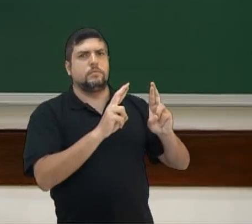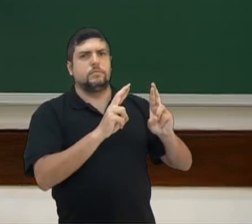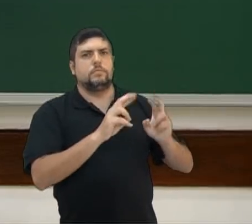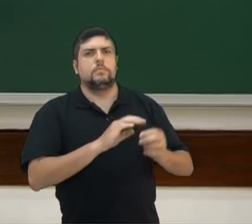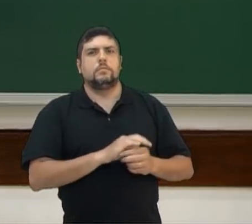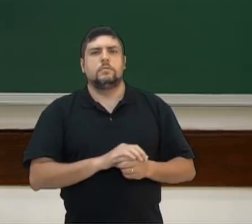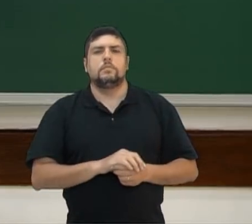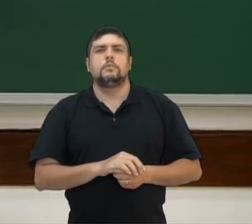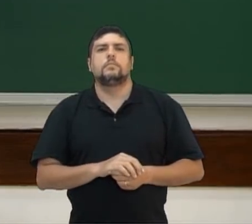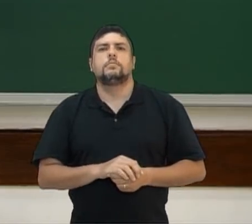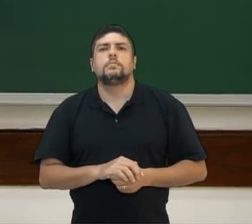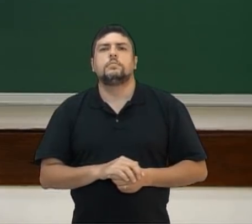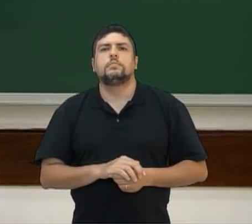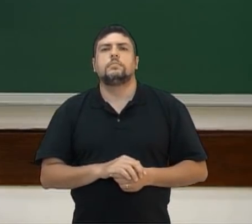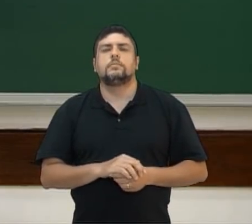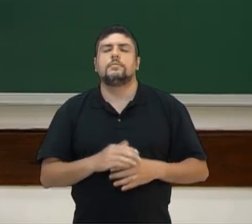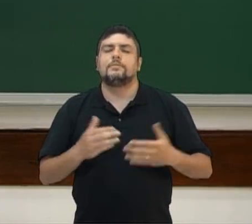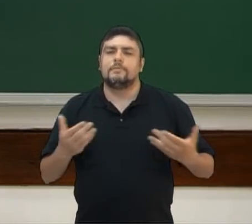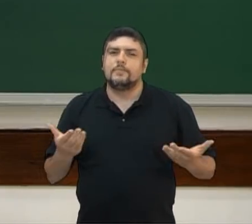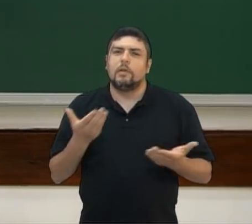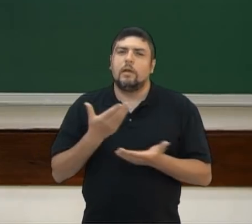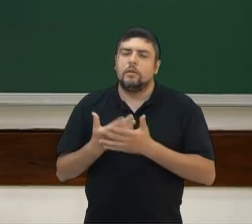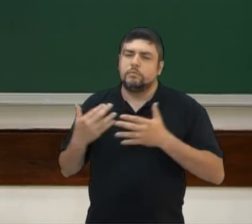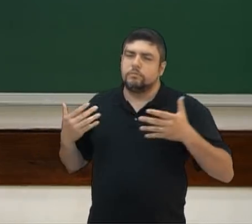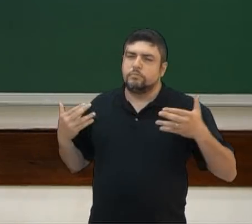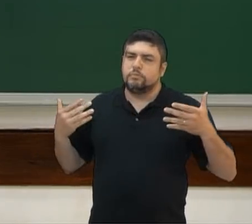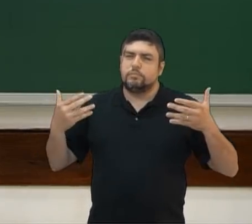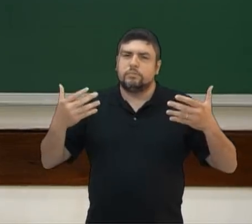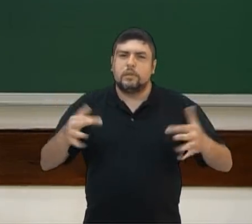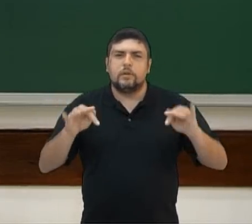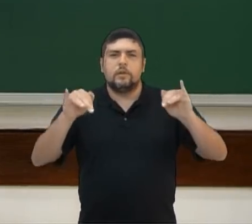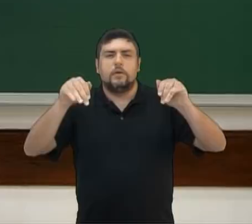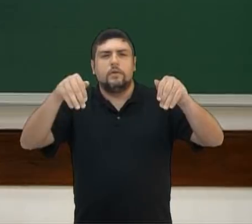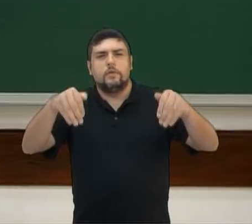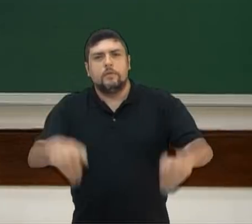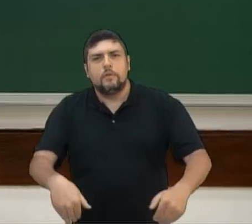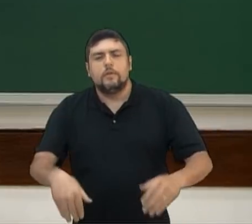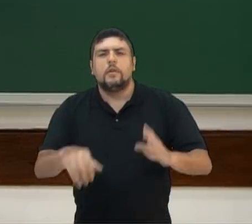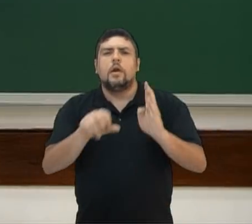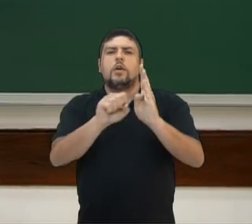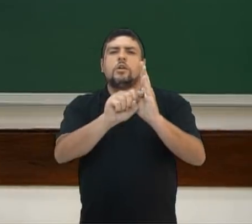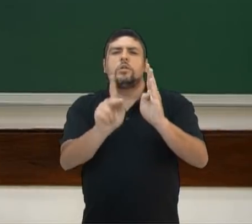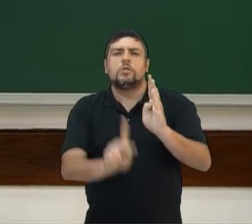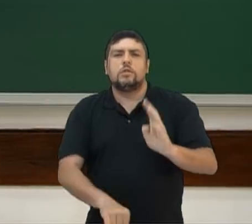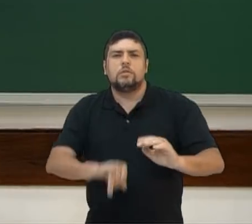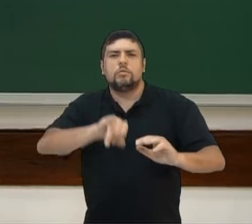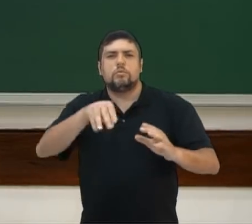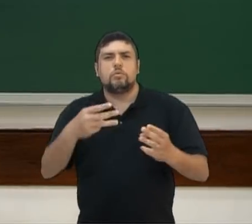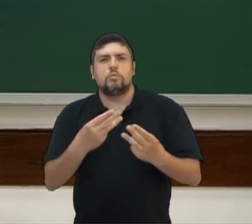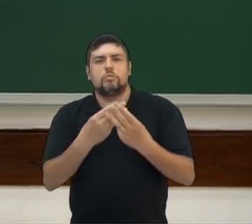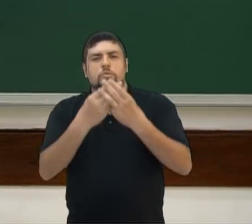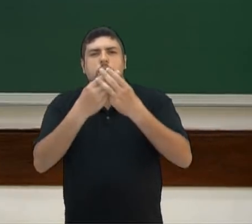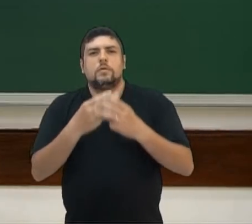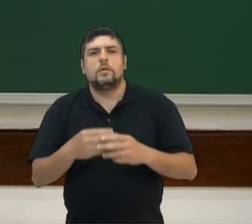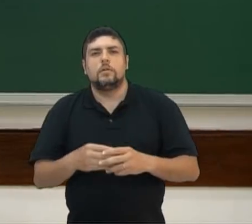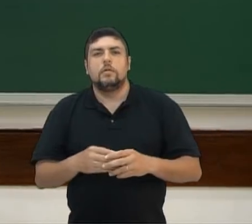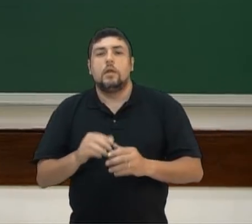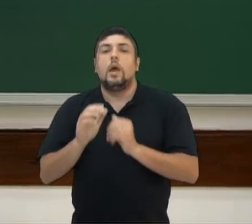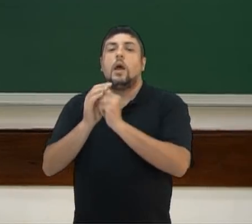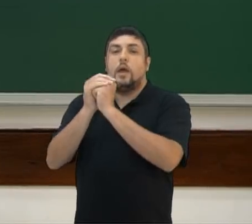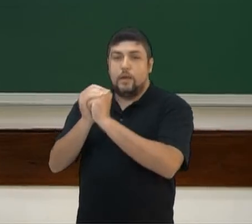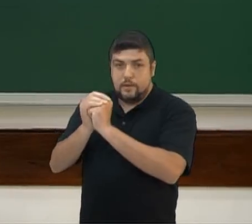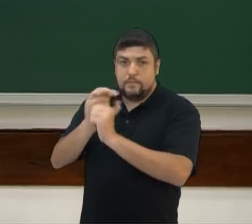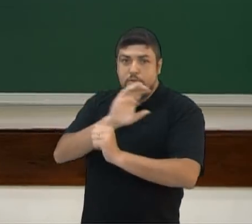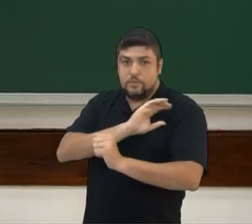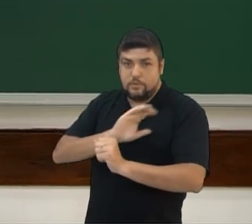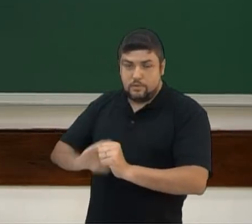respeitar. Bem, estamos encerrando a nossa aula e deixo com vocês aqui um shalom para quem é do judaísmo, amém para quem é do